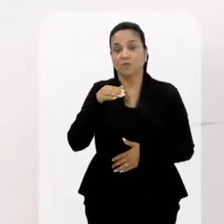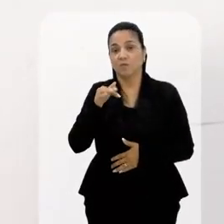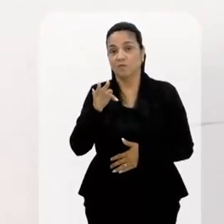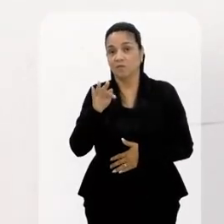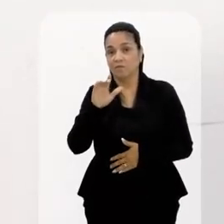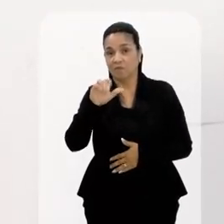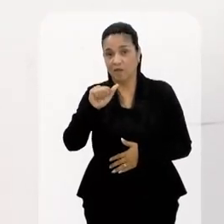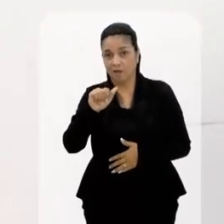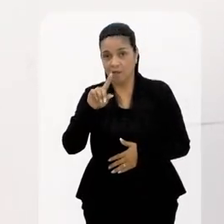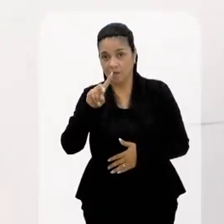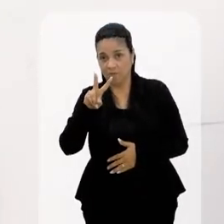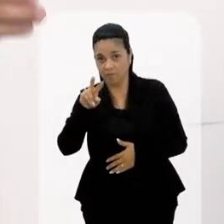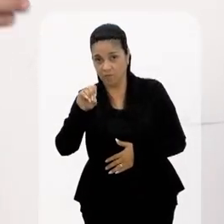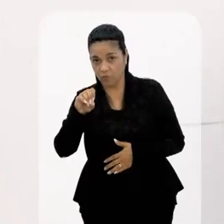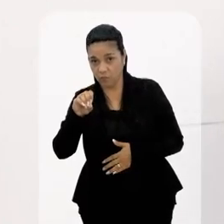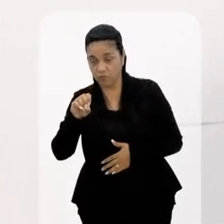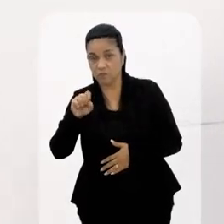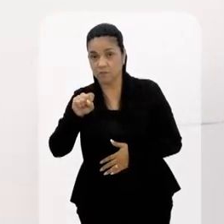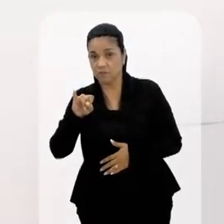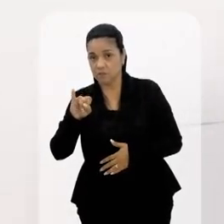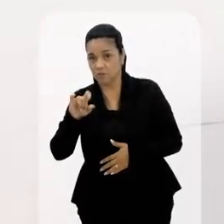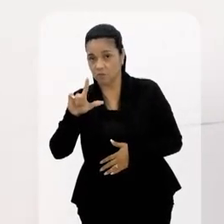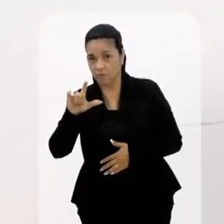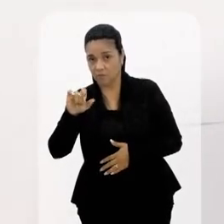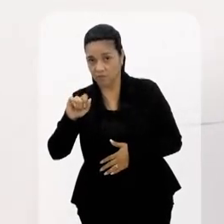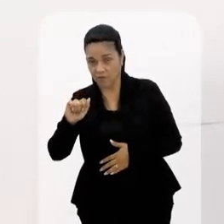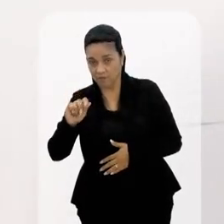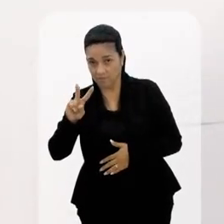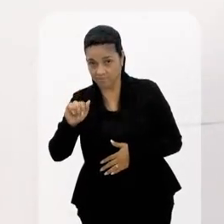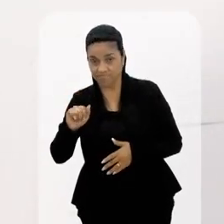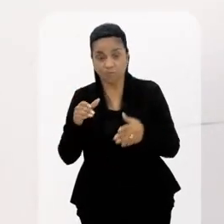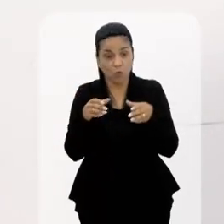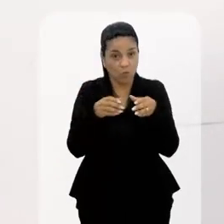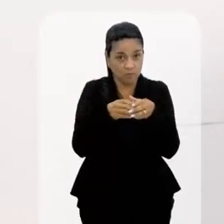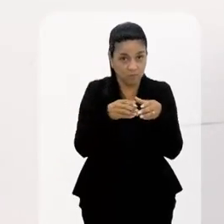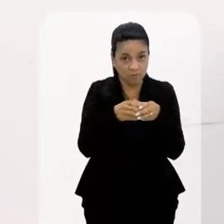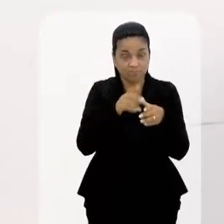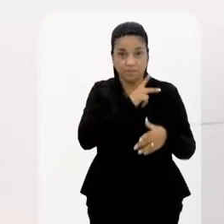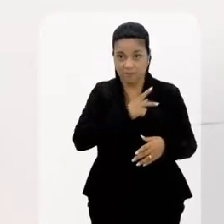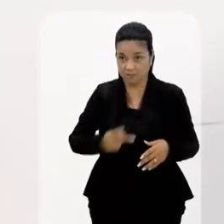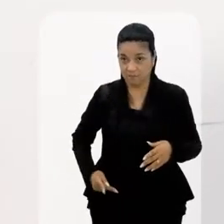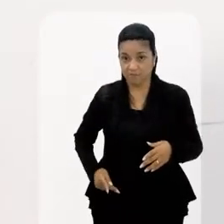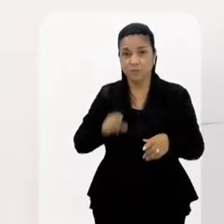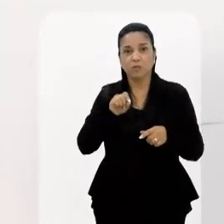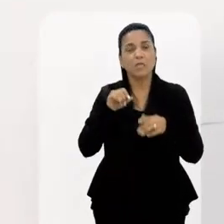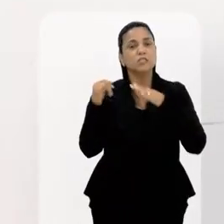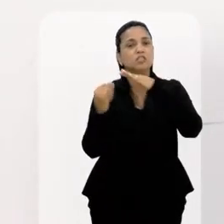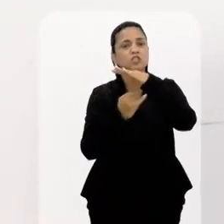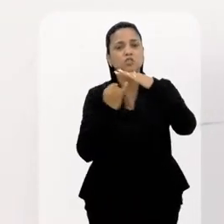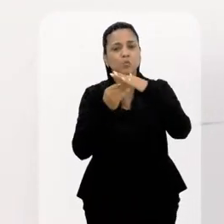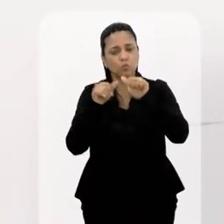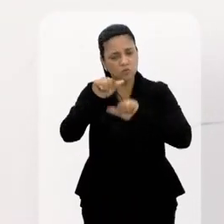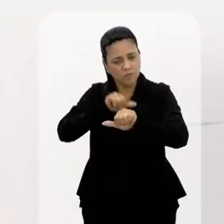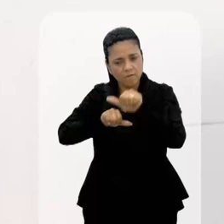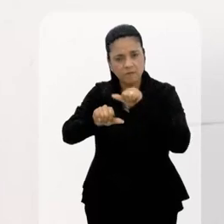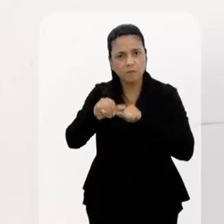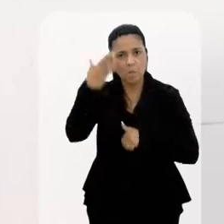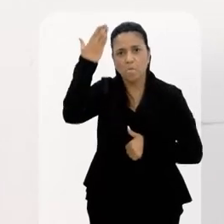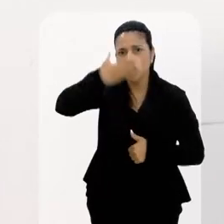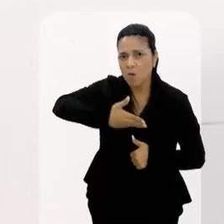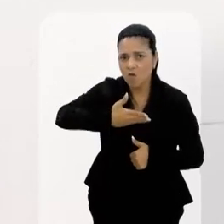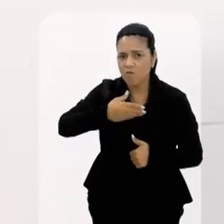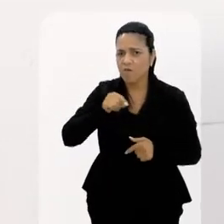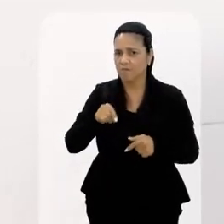íamos concluir um tema, eu quero passar a palavra aqui para o Dr. Plínio, a respeito do Instituto da Inversão do Ônus da